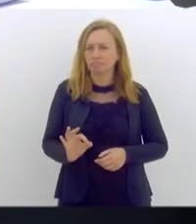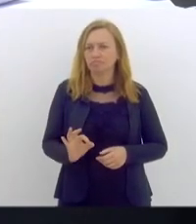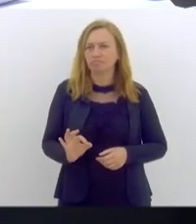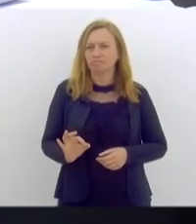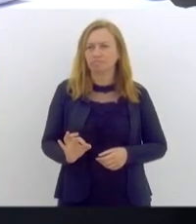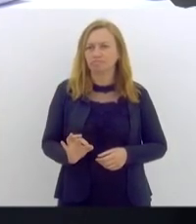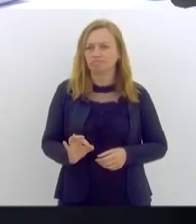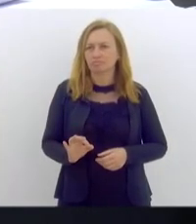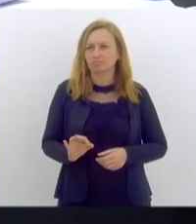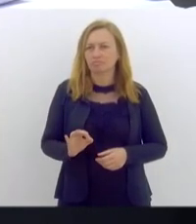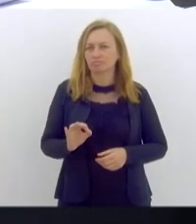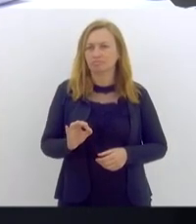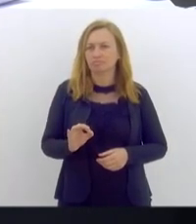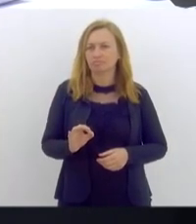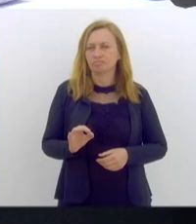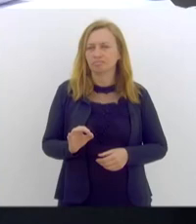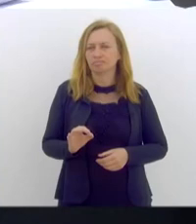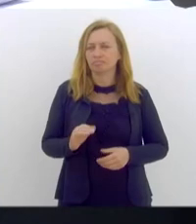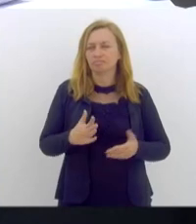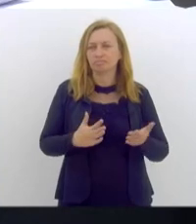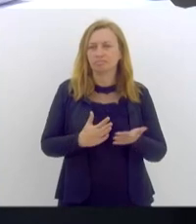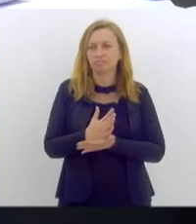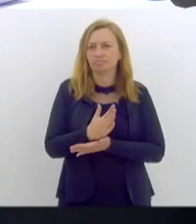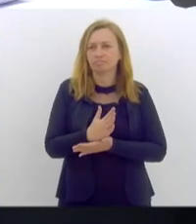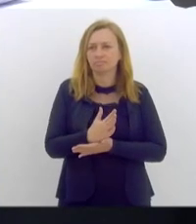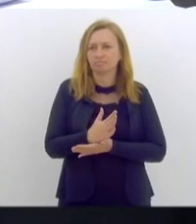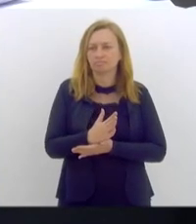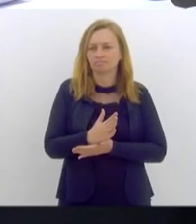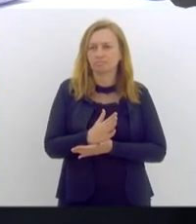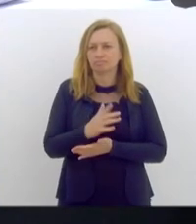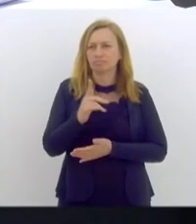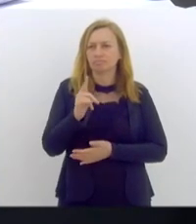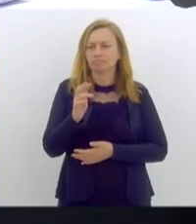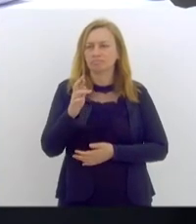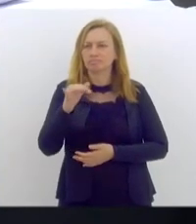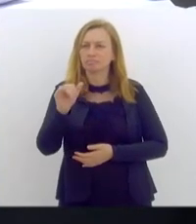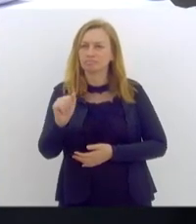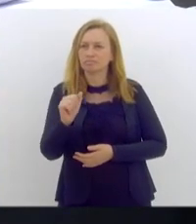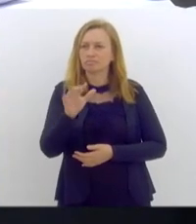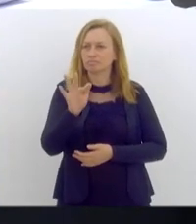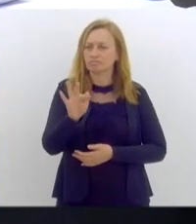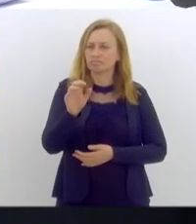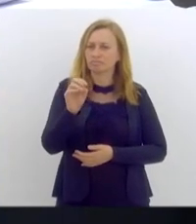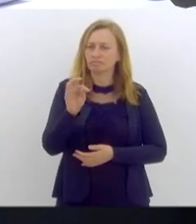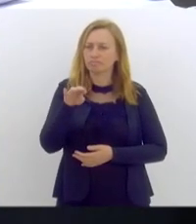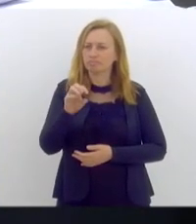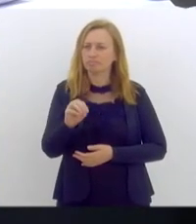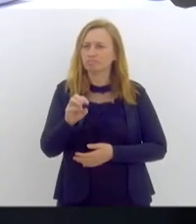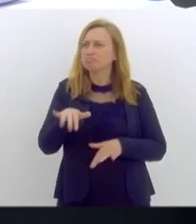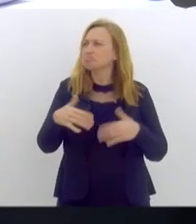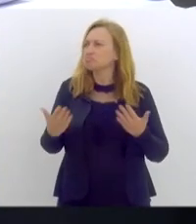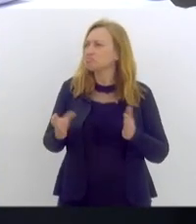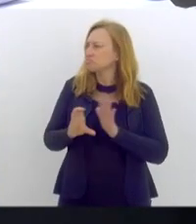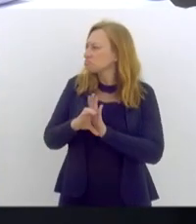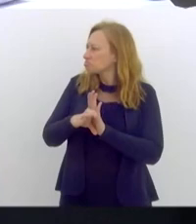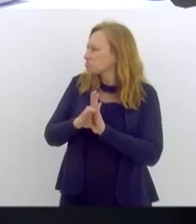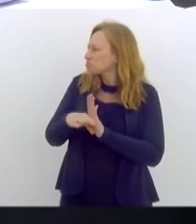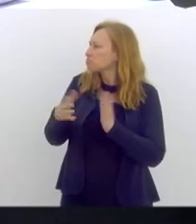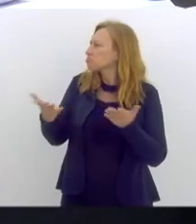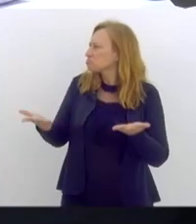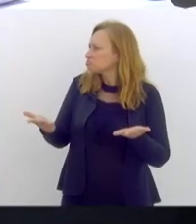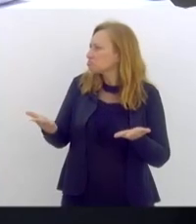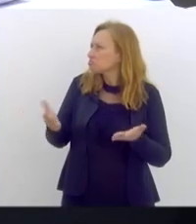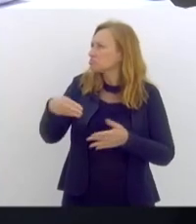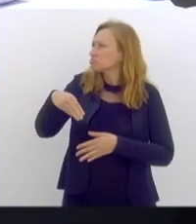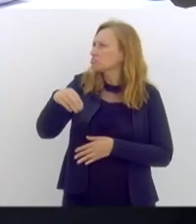em modalidade a Ser aprovada pela agência de fomento Qual o conceito aí de modalidade que que é essa